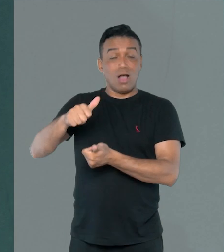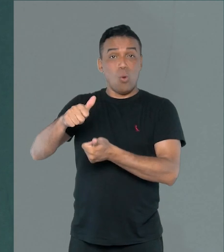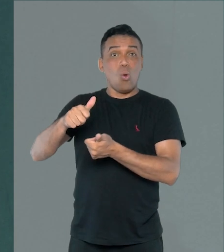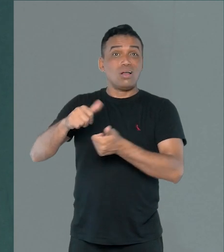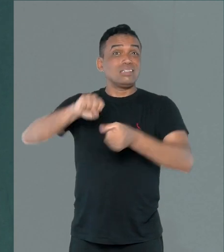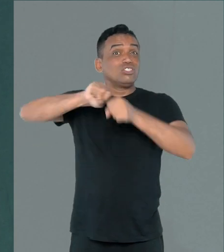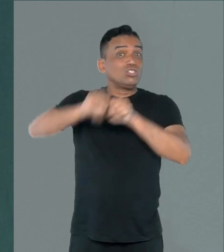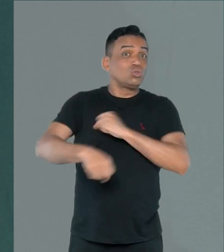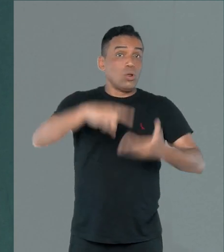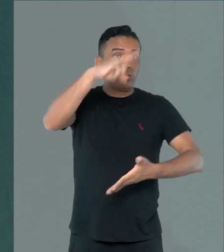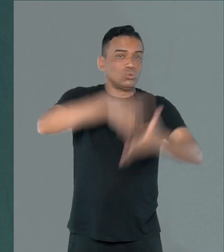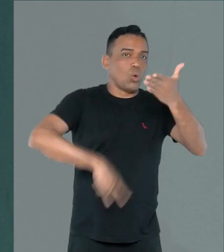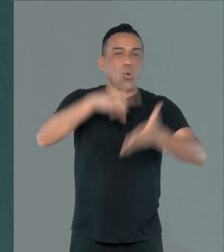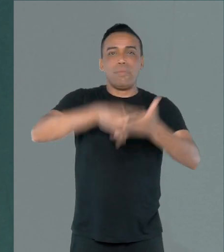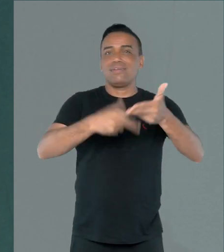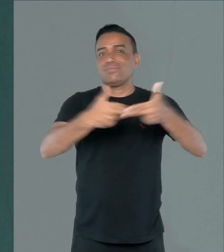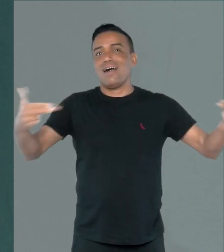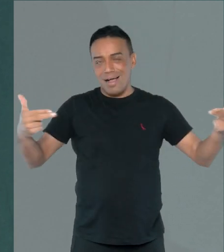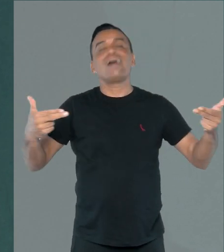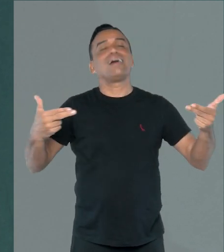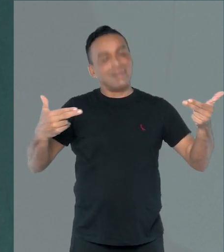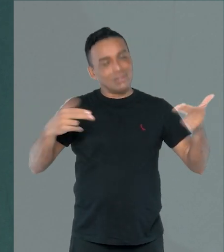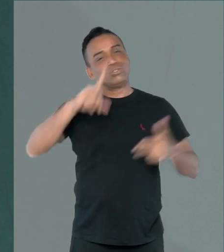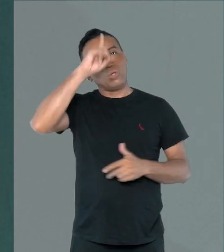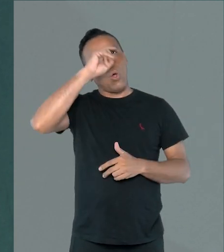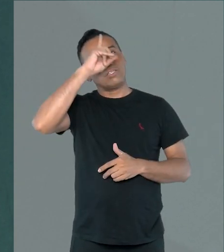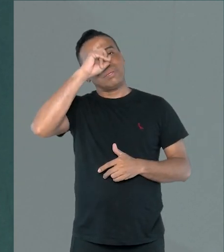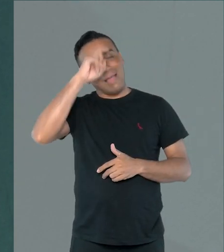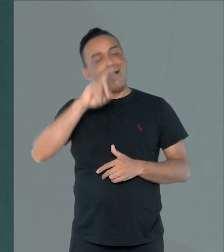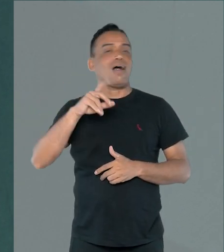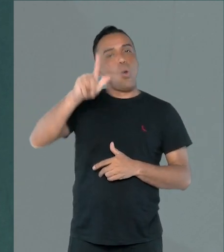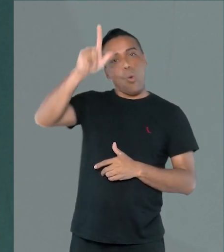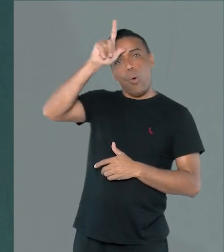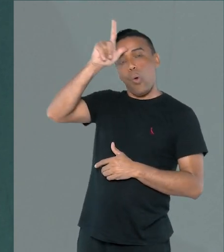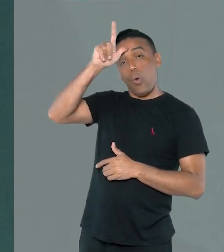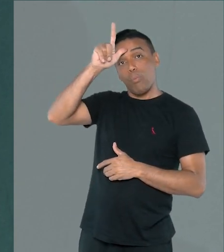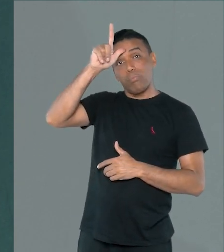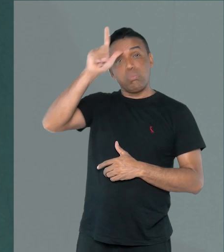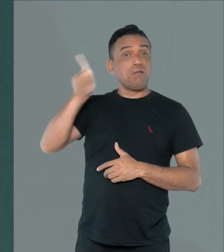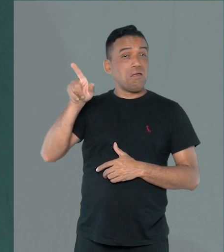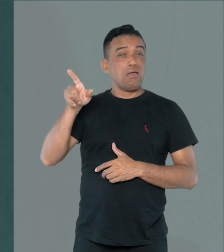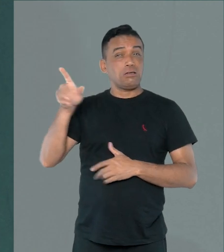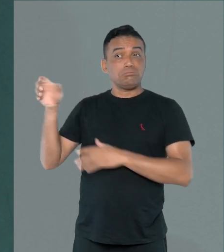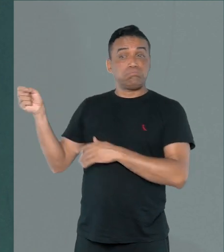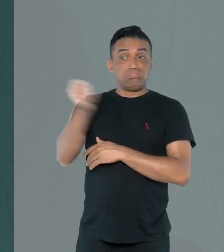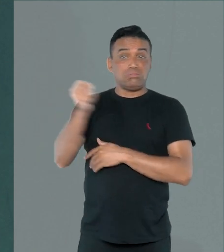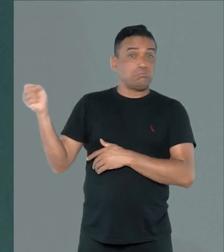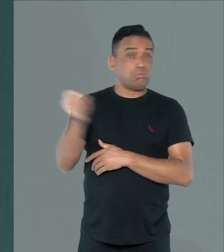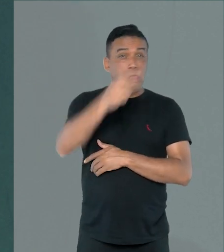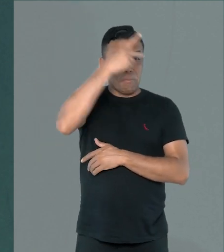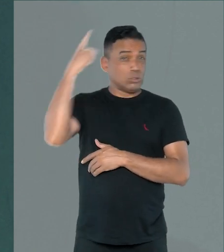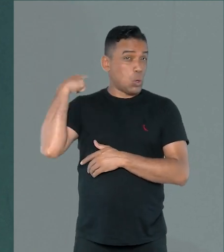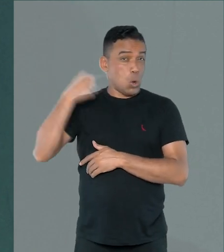documentação de grande parte dos hospitais da Áustria e na Alemanha, porque simplesmente havia execução sumária de loucos e de pessoas que